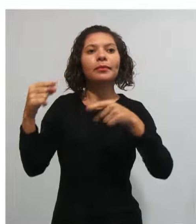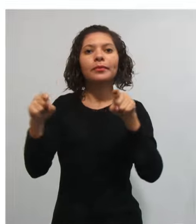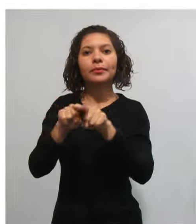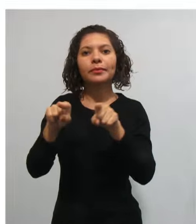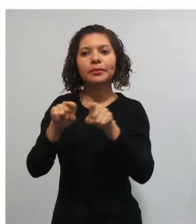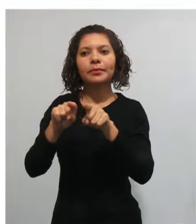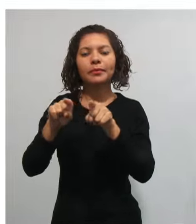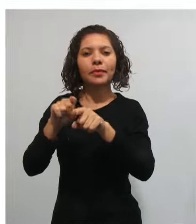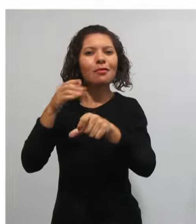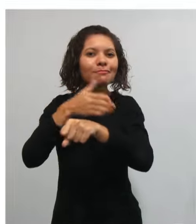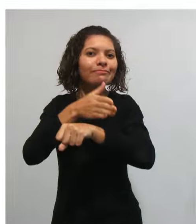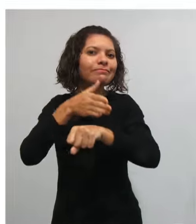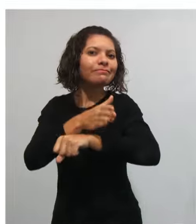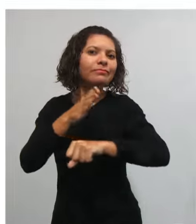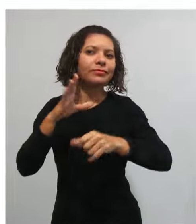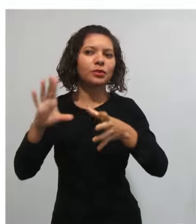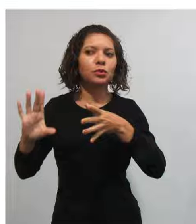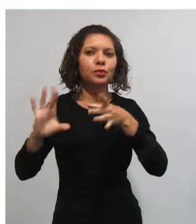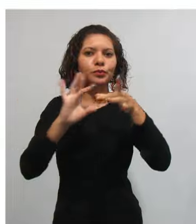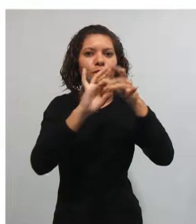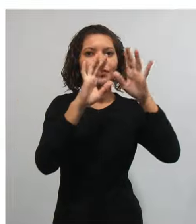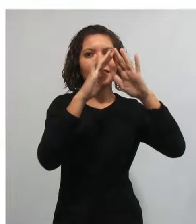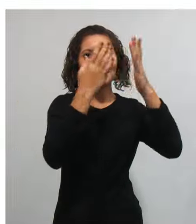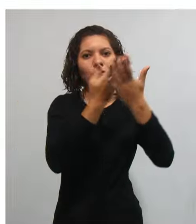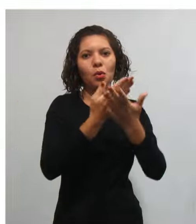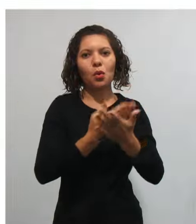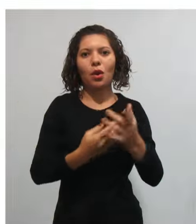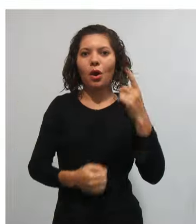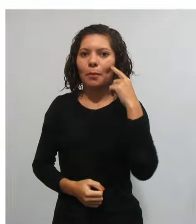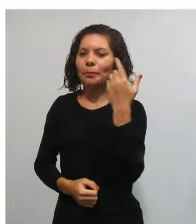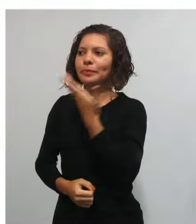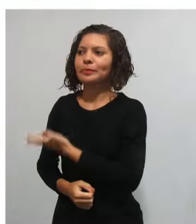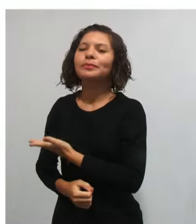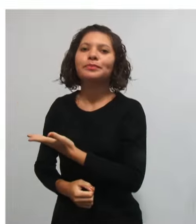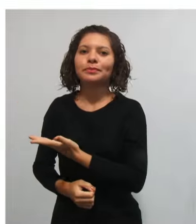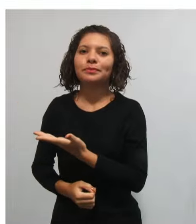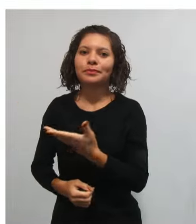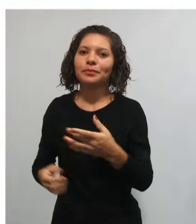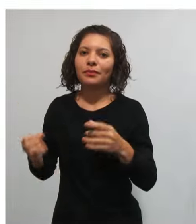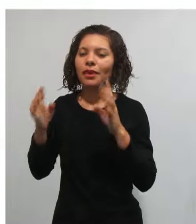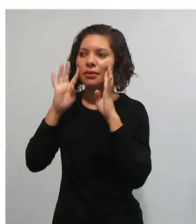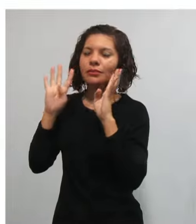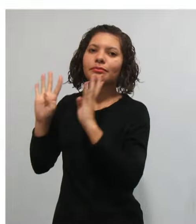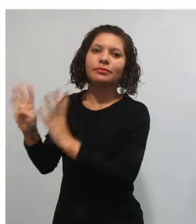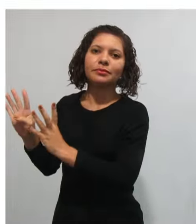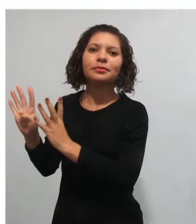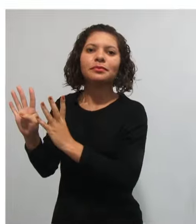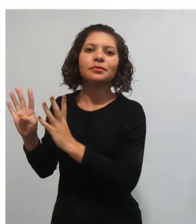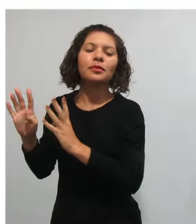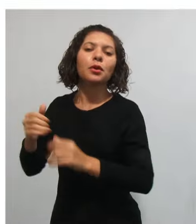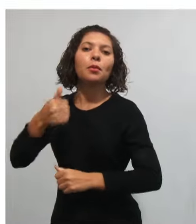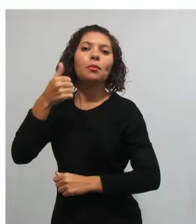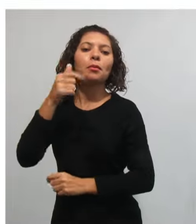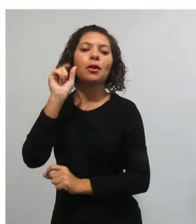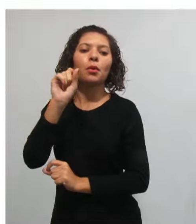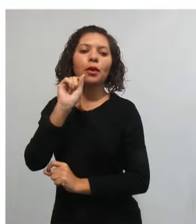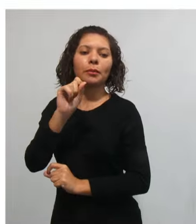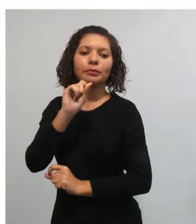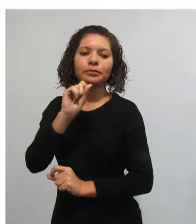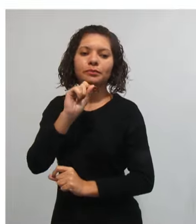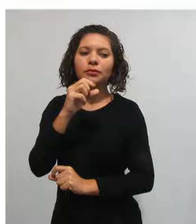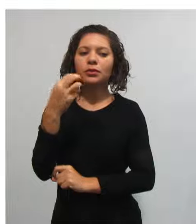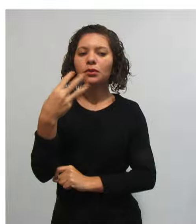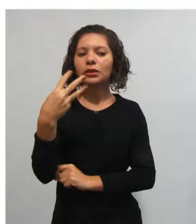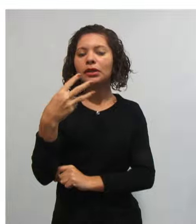contexto da escola tem aqui dois incisos que eu quero chamar sua atenção o primeiro é o inciso